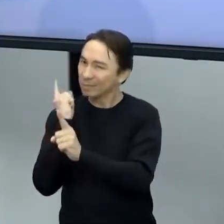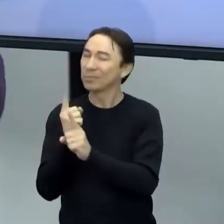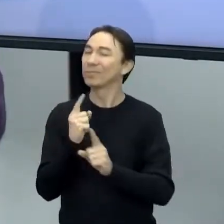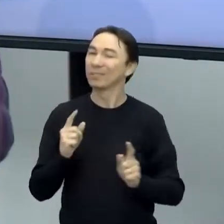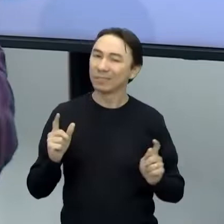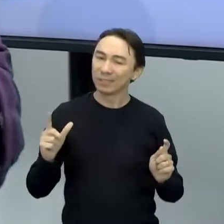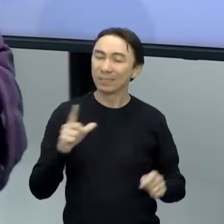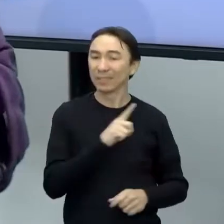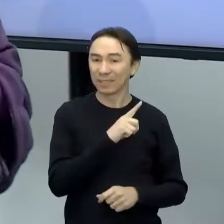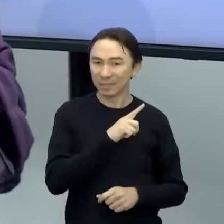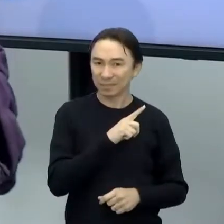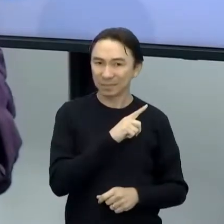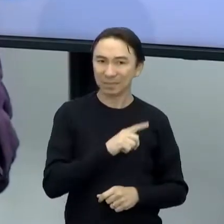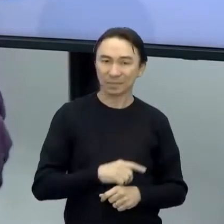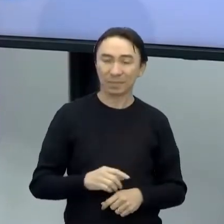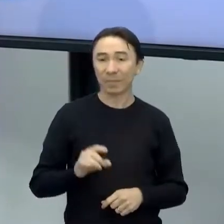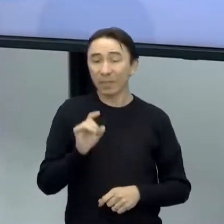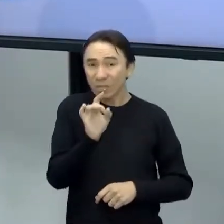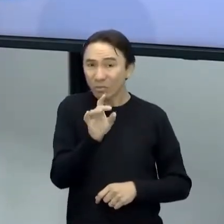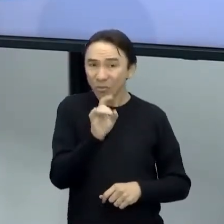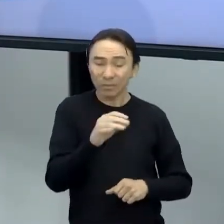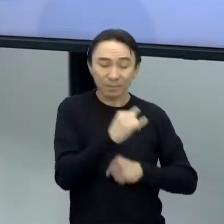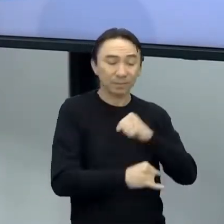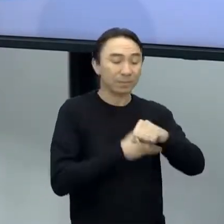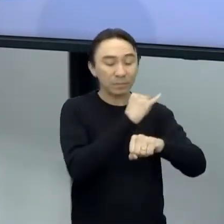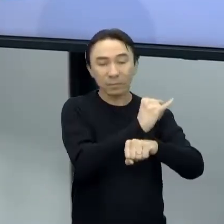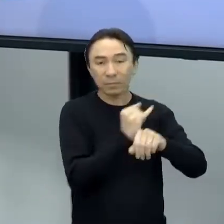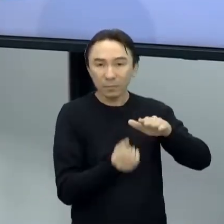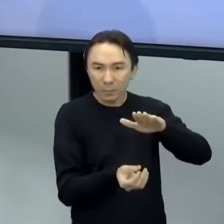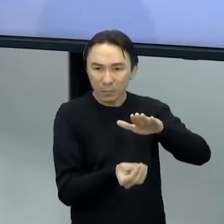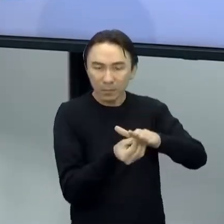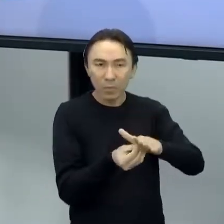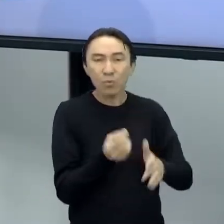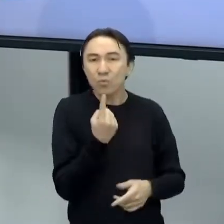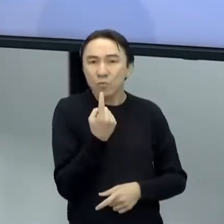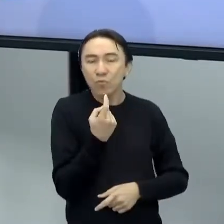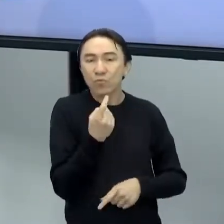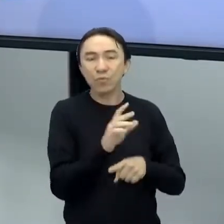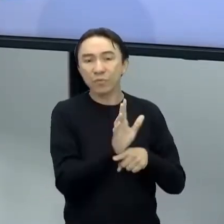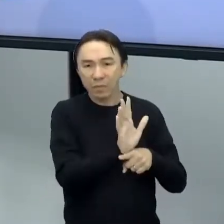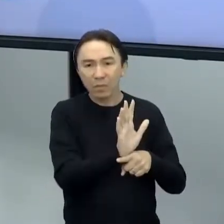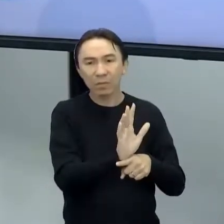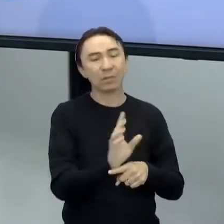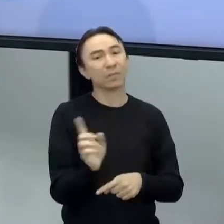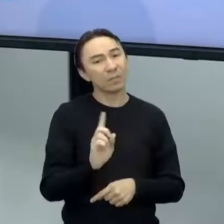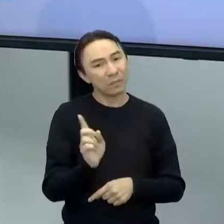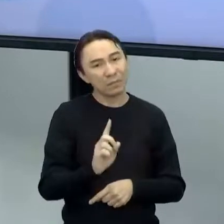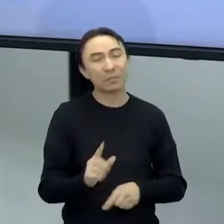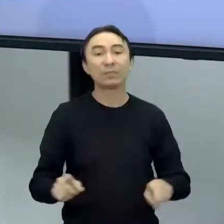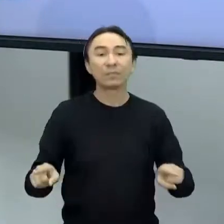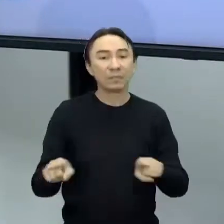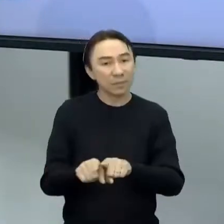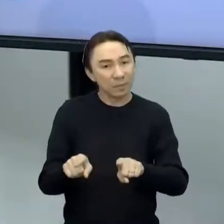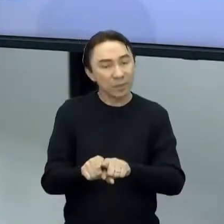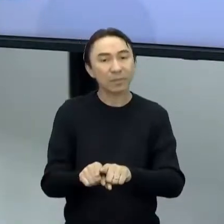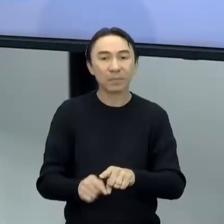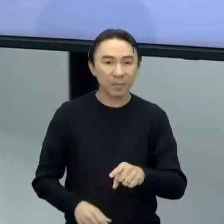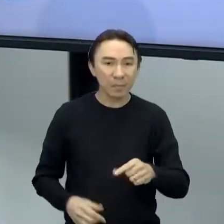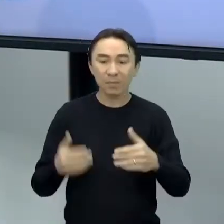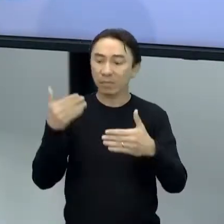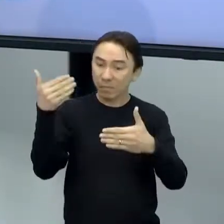só esse vídeo lá no repositório. Esse material aí, esses slides, o PPT, ele também fica